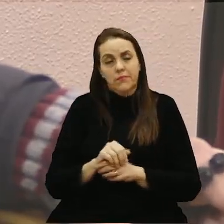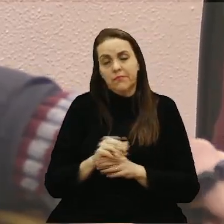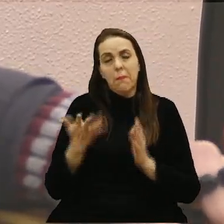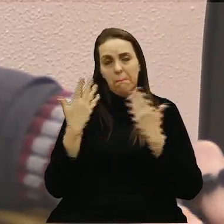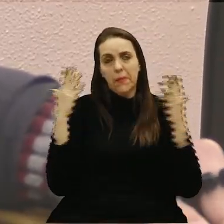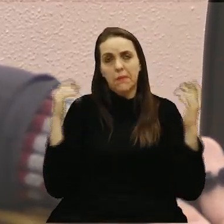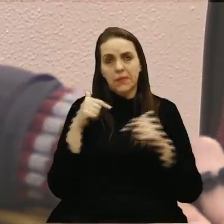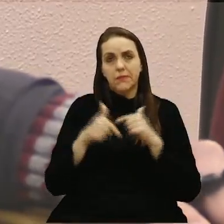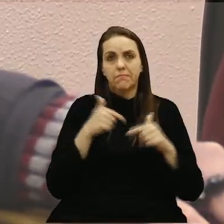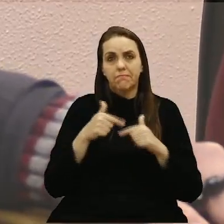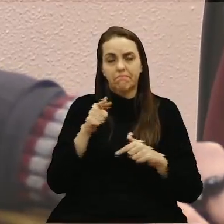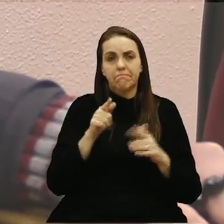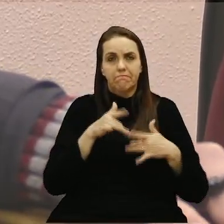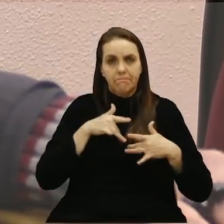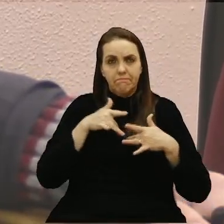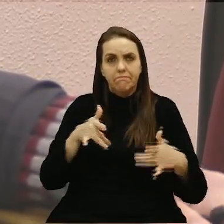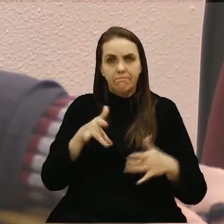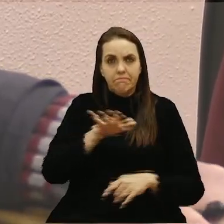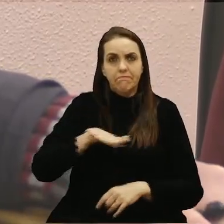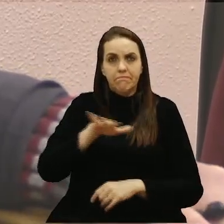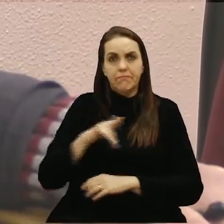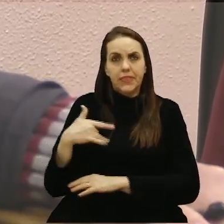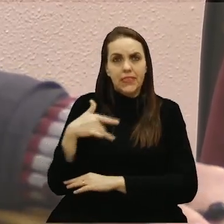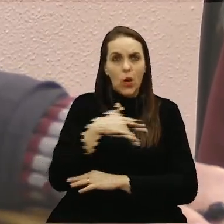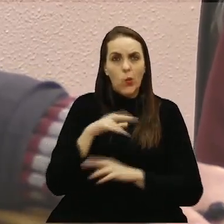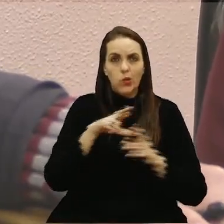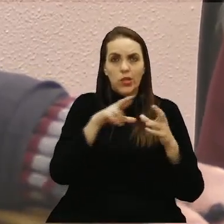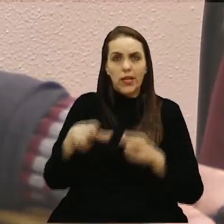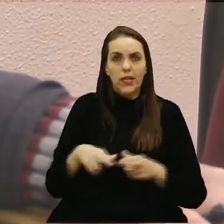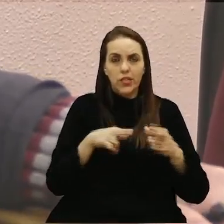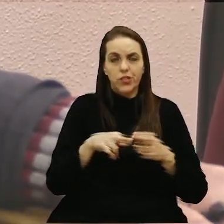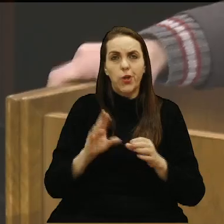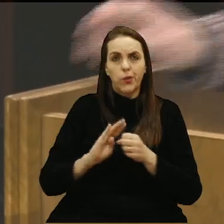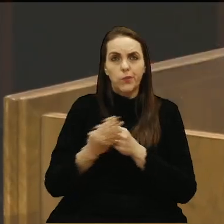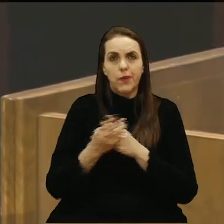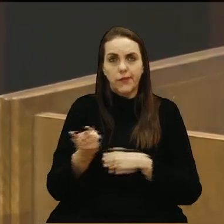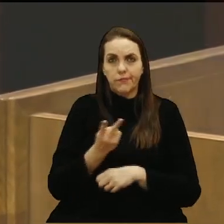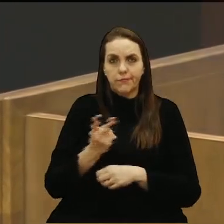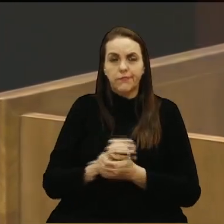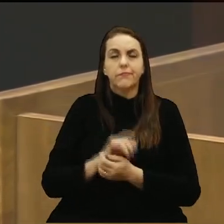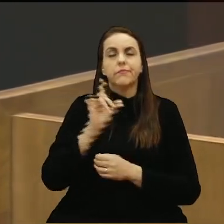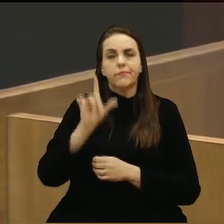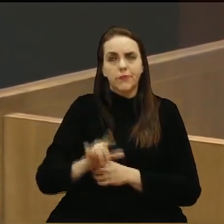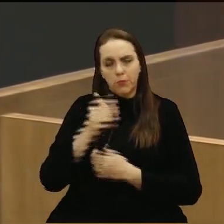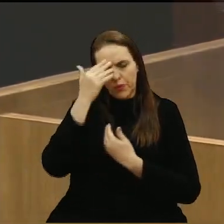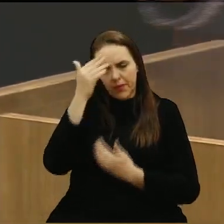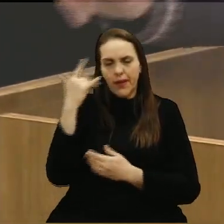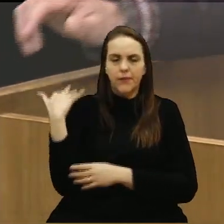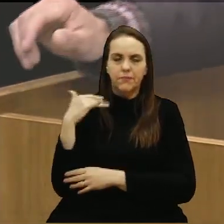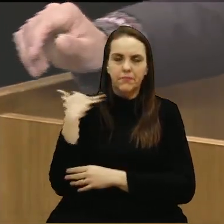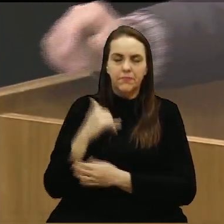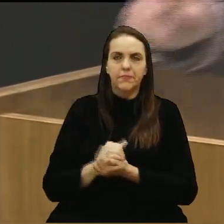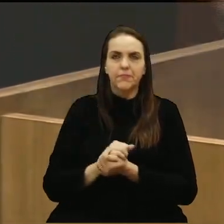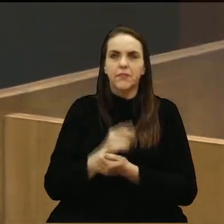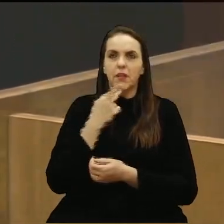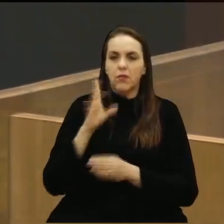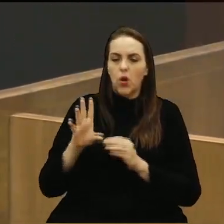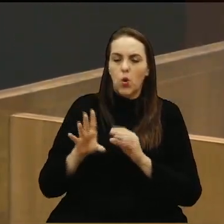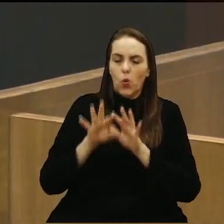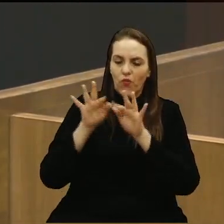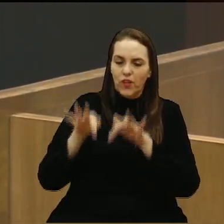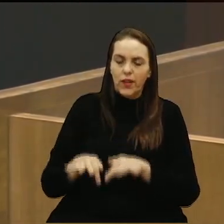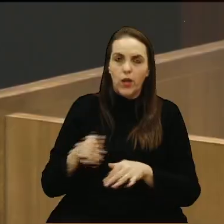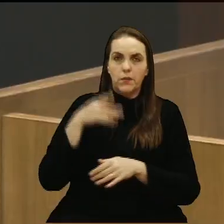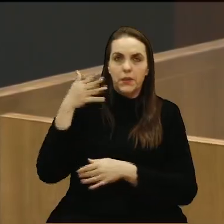que siga se dedicando à questão da saúde na região do Serrano e Eldorado. Muito obrigado, vereador André. Só para concluir minha fala, presidente, isso que não